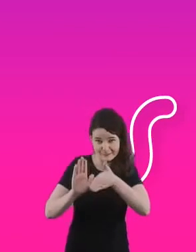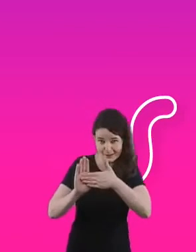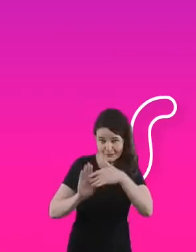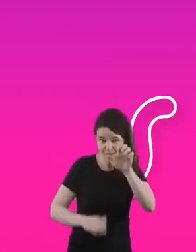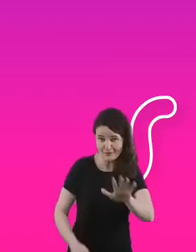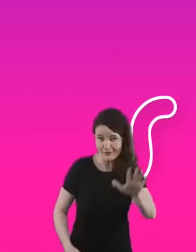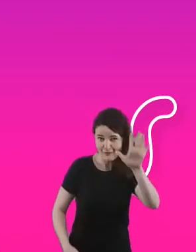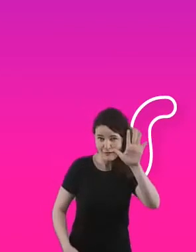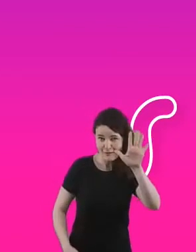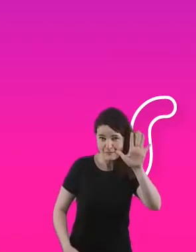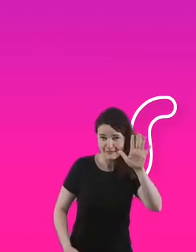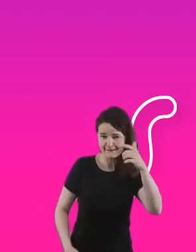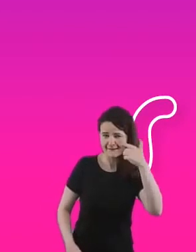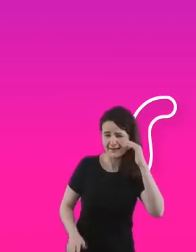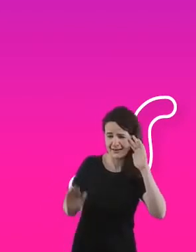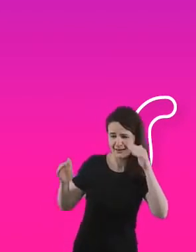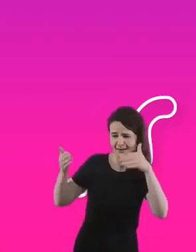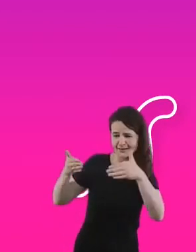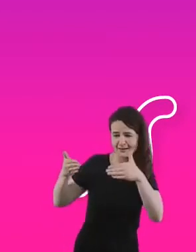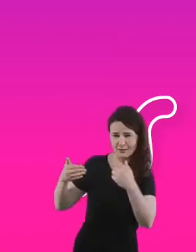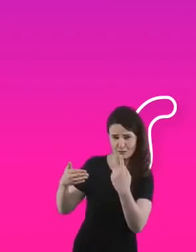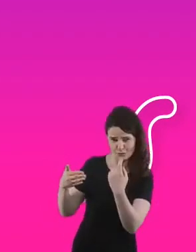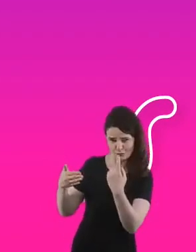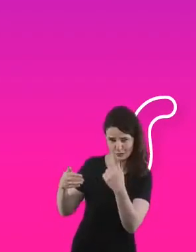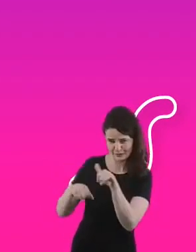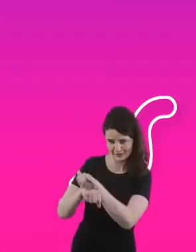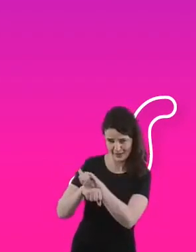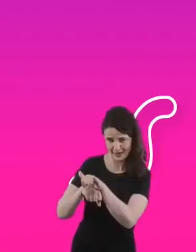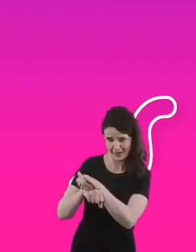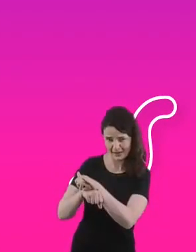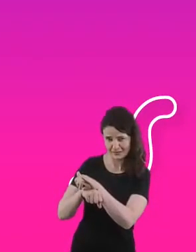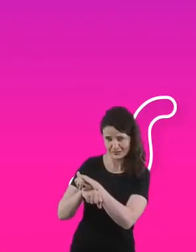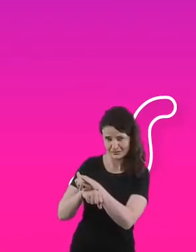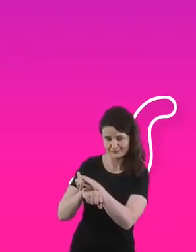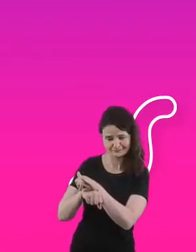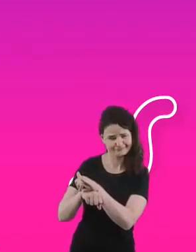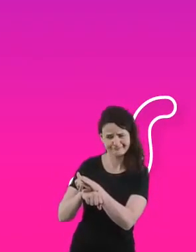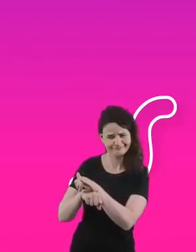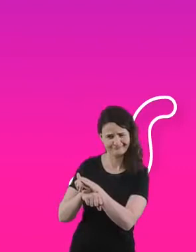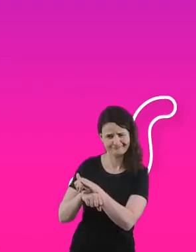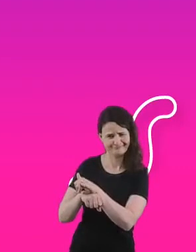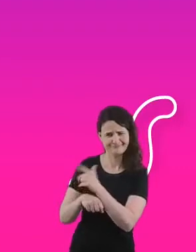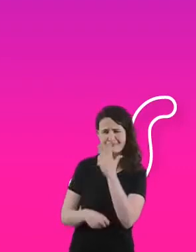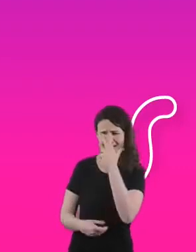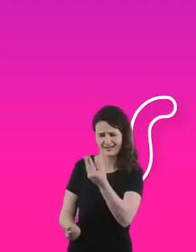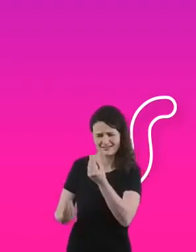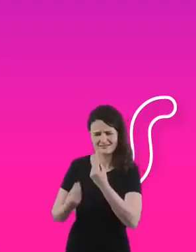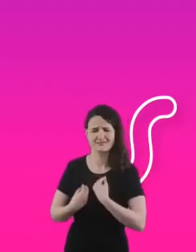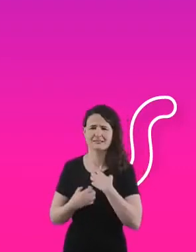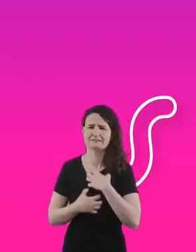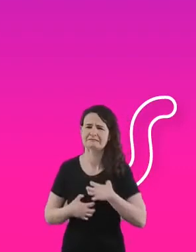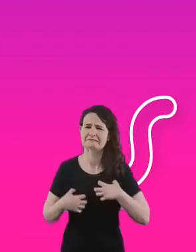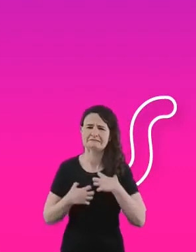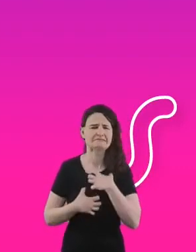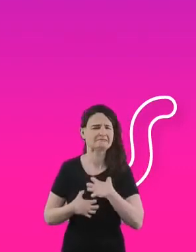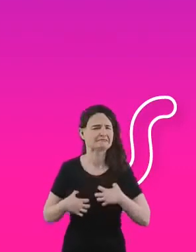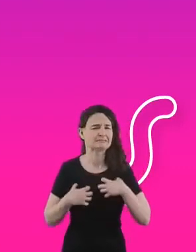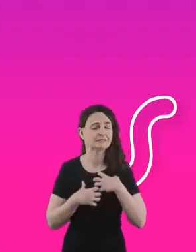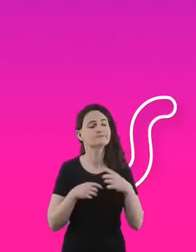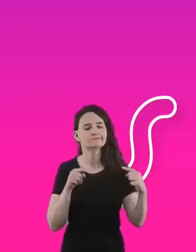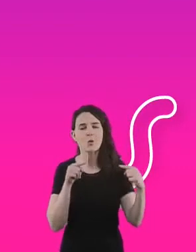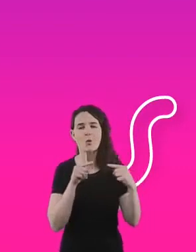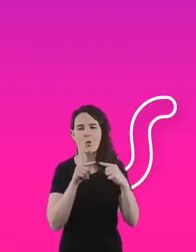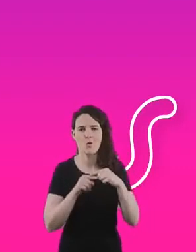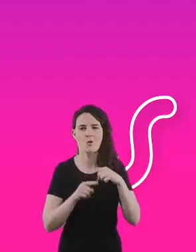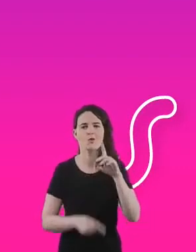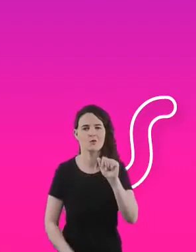se enredam e acabam convivendo com esse sentimento de fim de mundo, e concordo muito com o Daniel na fala dele de que isso